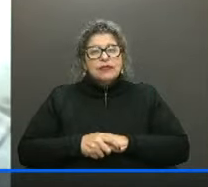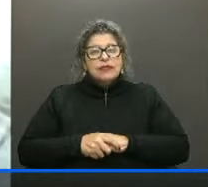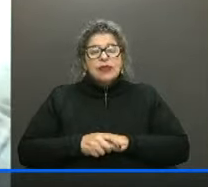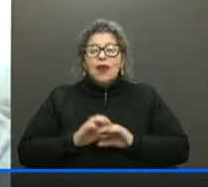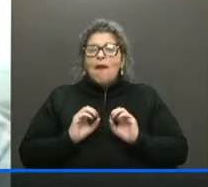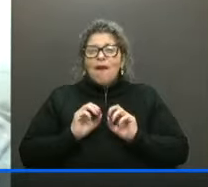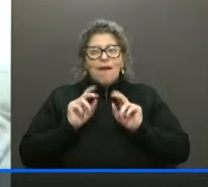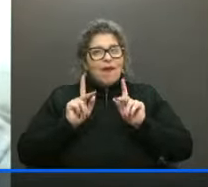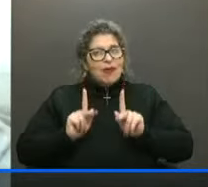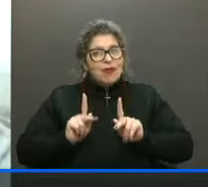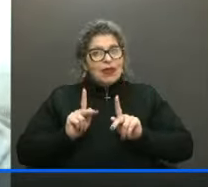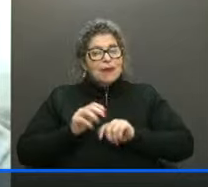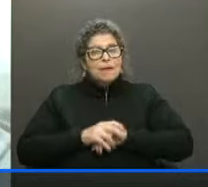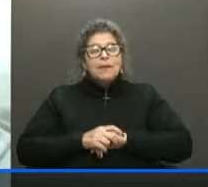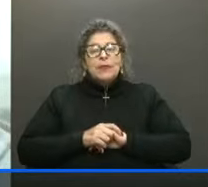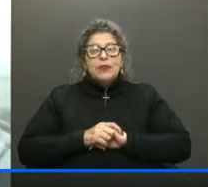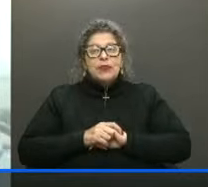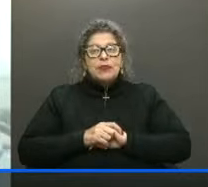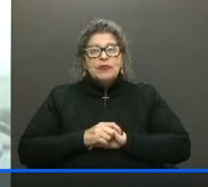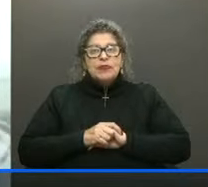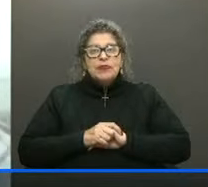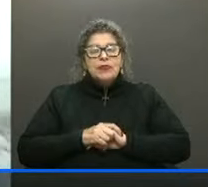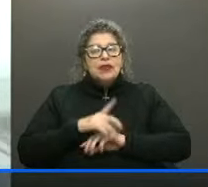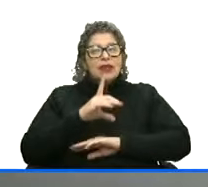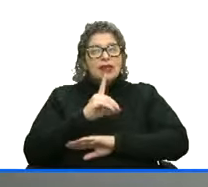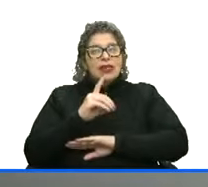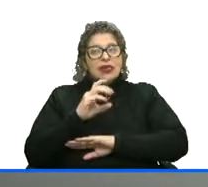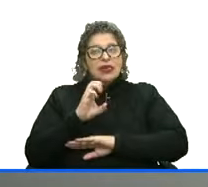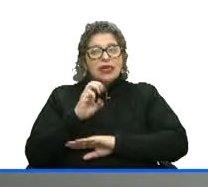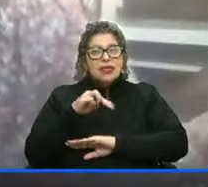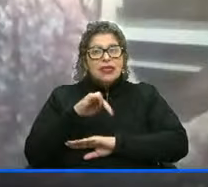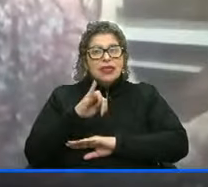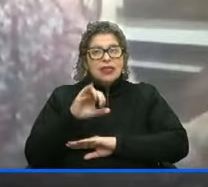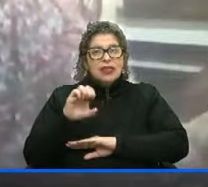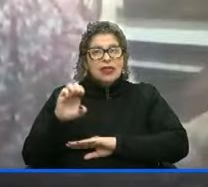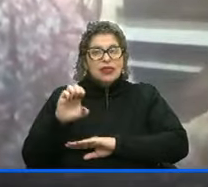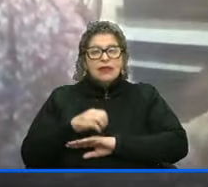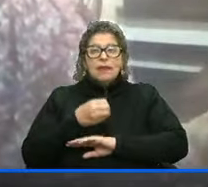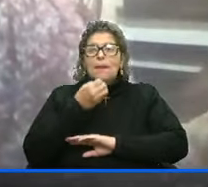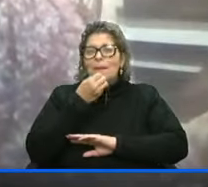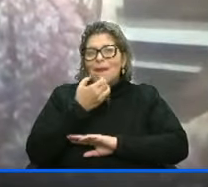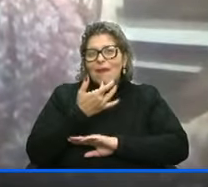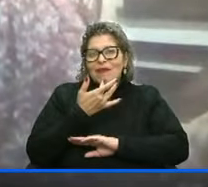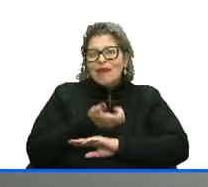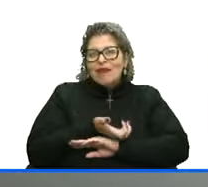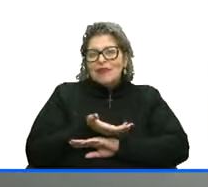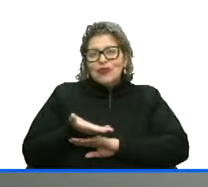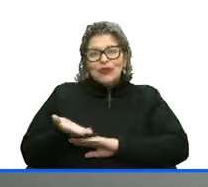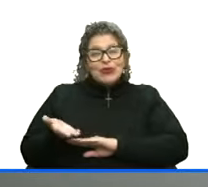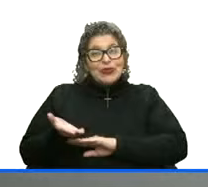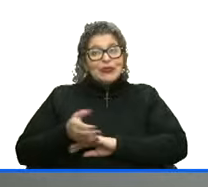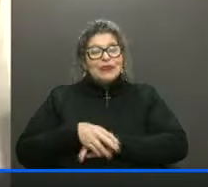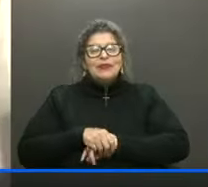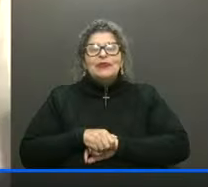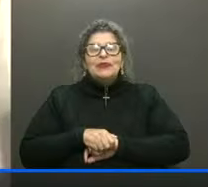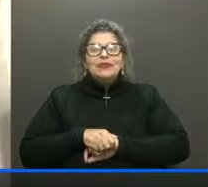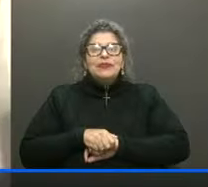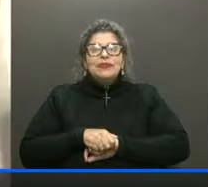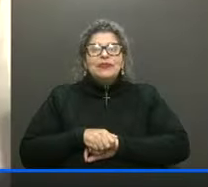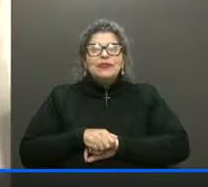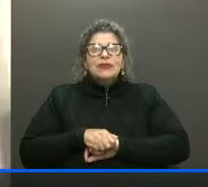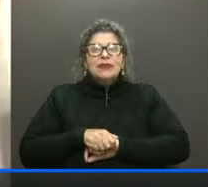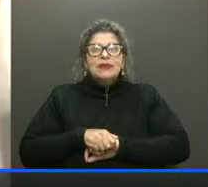Ok. Então, vamos lá. Doutora Denise. Boa tarde a todos e a todas.